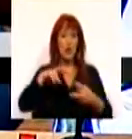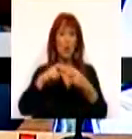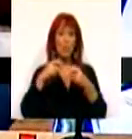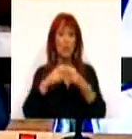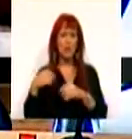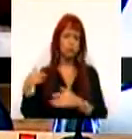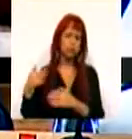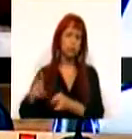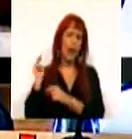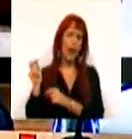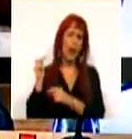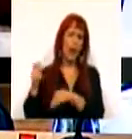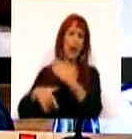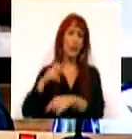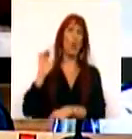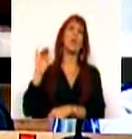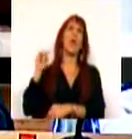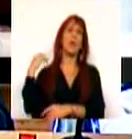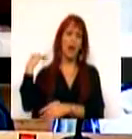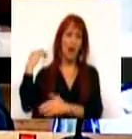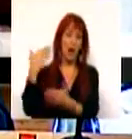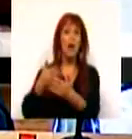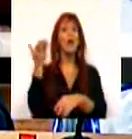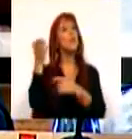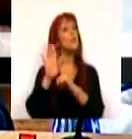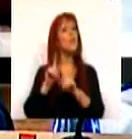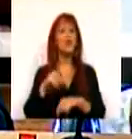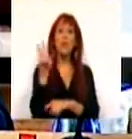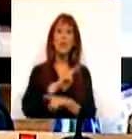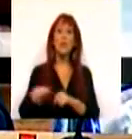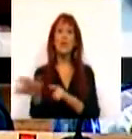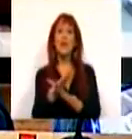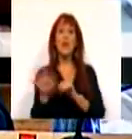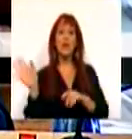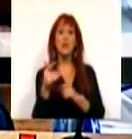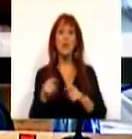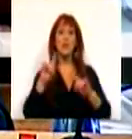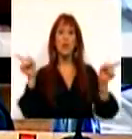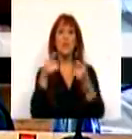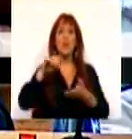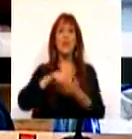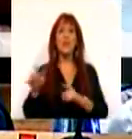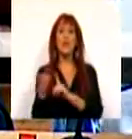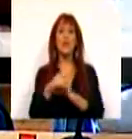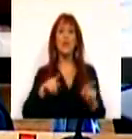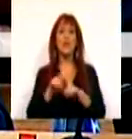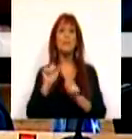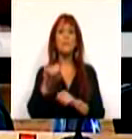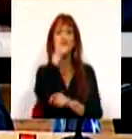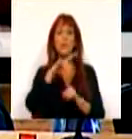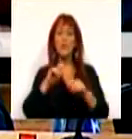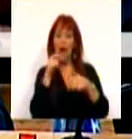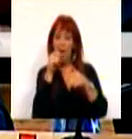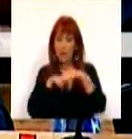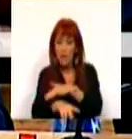que se arrastavam há anos ou décadas. É assim, por exemplo, com o Museu Nacional da Música ou com o Centro Nacional de Arqueologia Náutica e